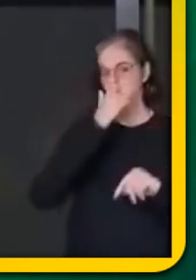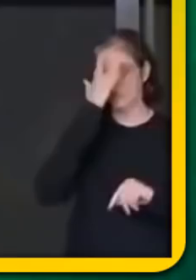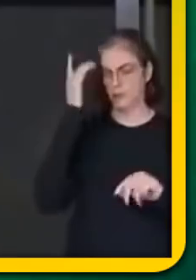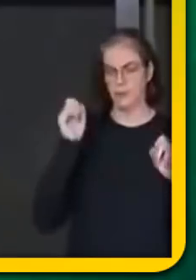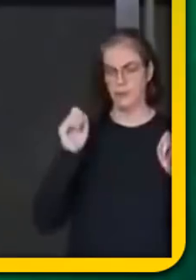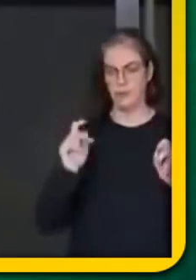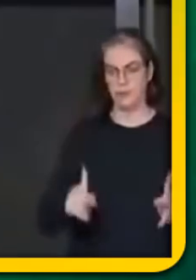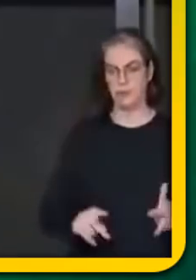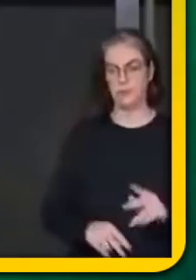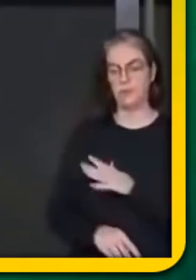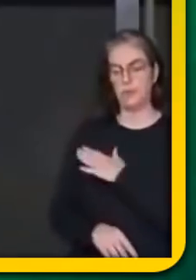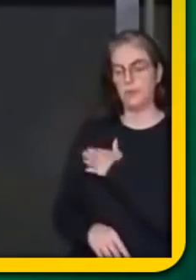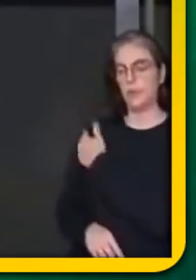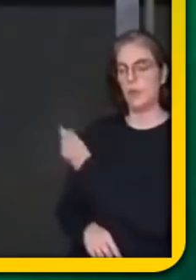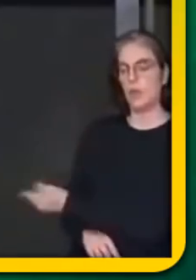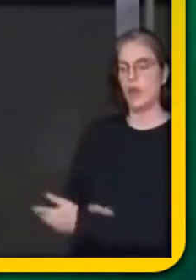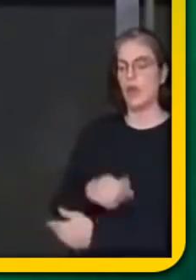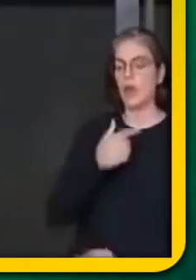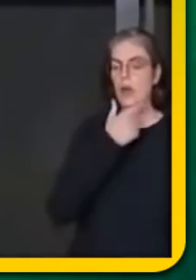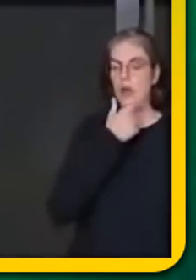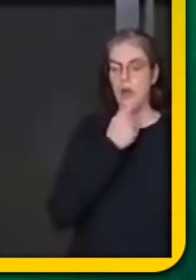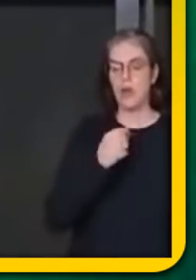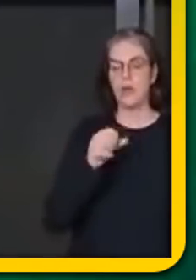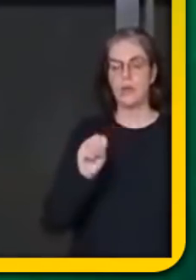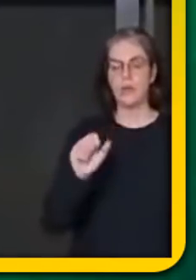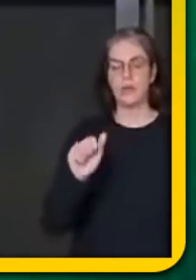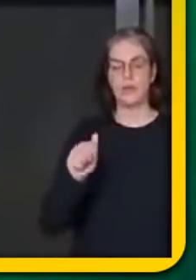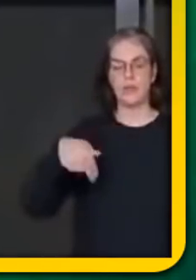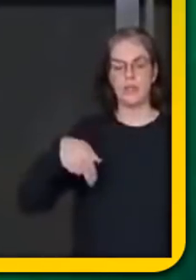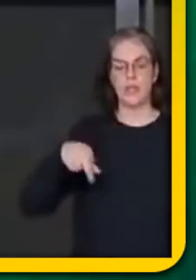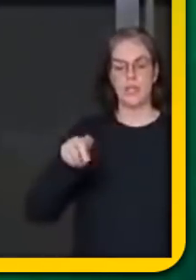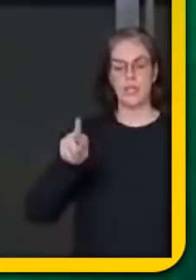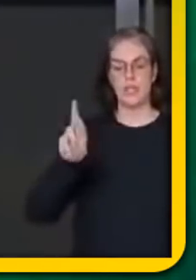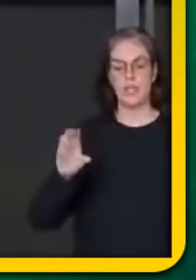doutor Sandro, um grande jurista que vem batalhando há anos